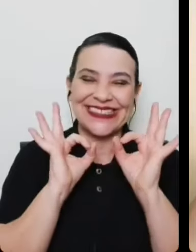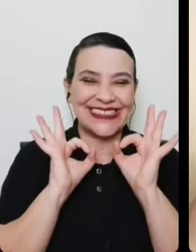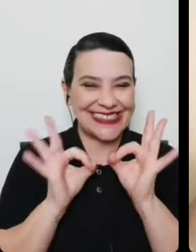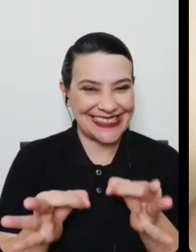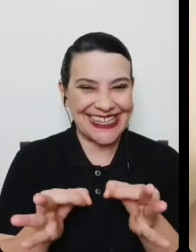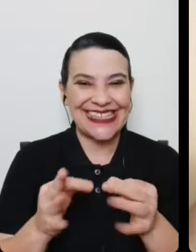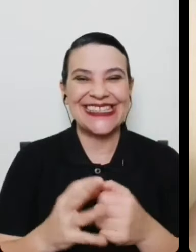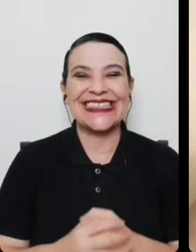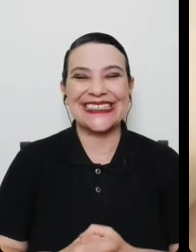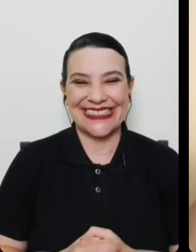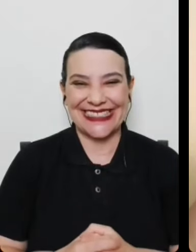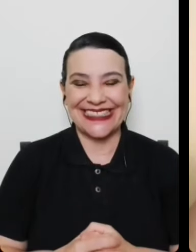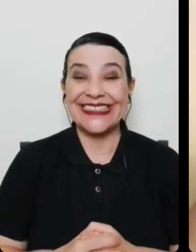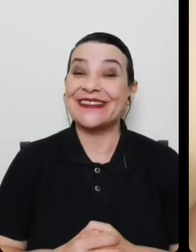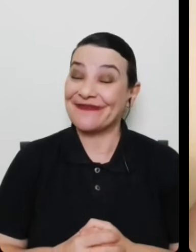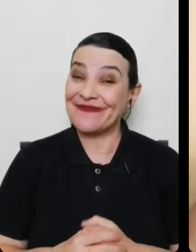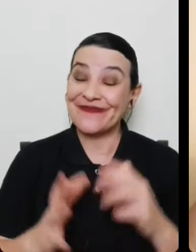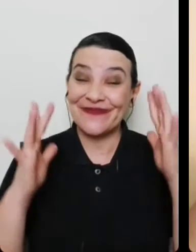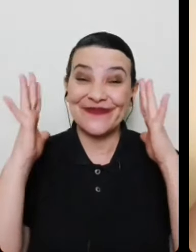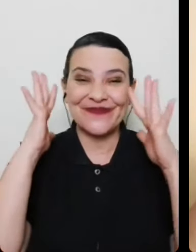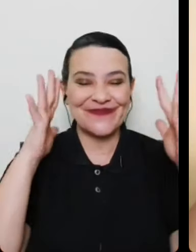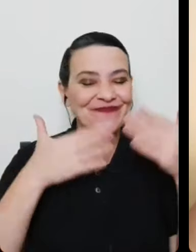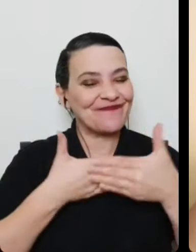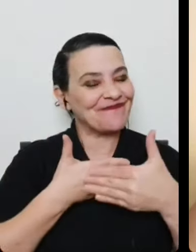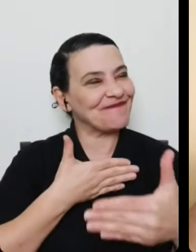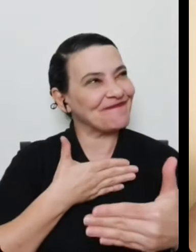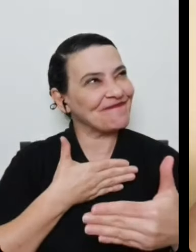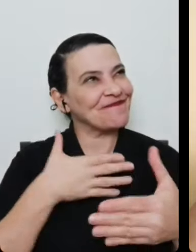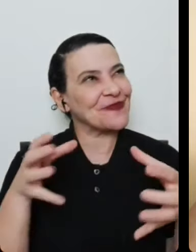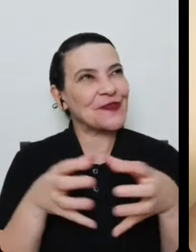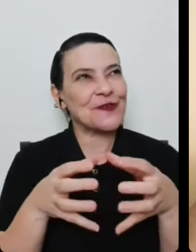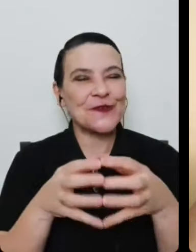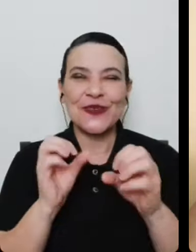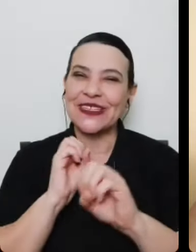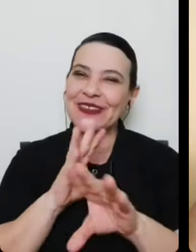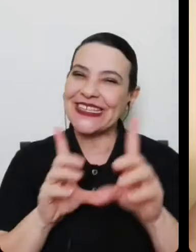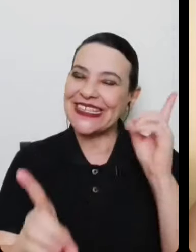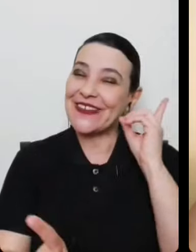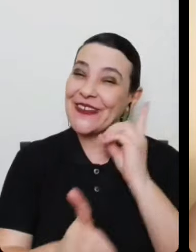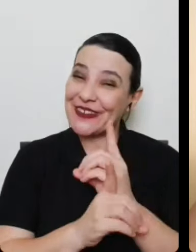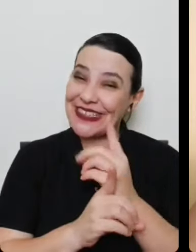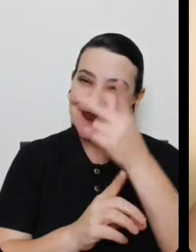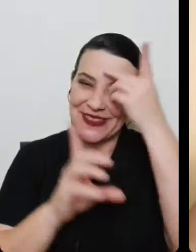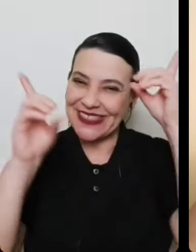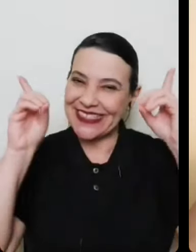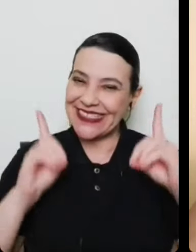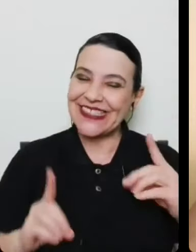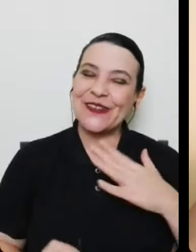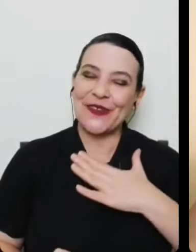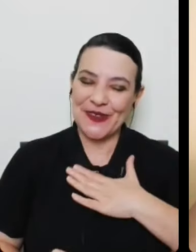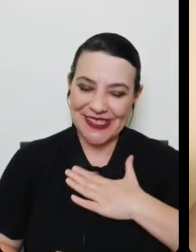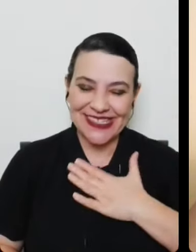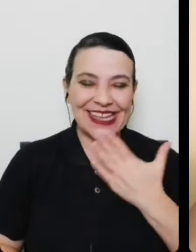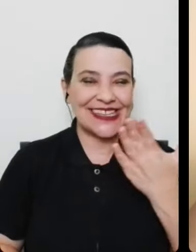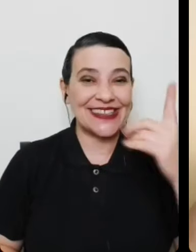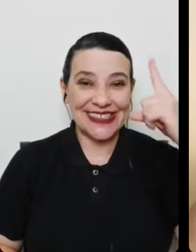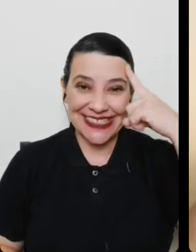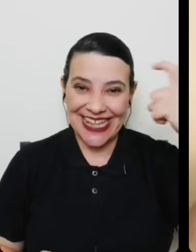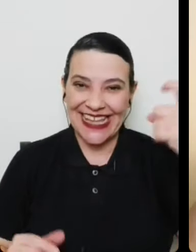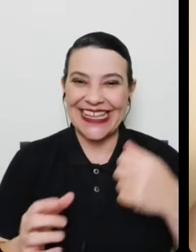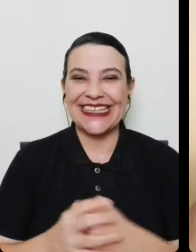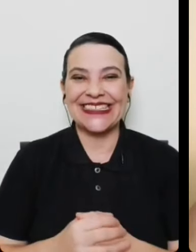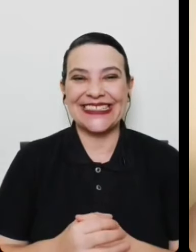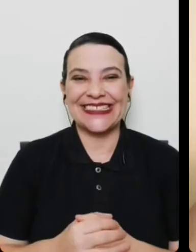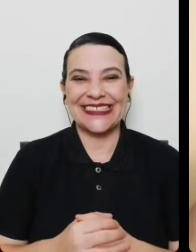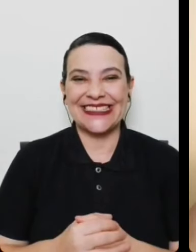aí a ideia ainda, a gente pensar um encontro de educadores. Gostei aqui da ideia que você trouxe. E aí queria